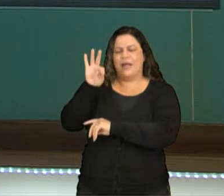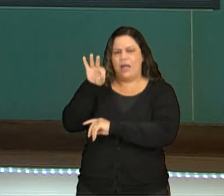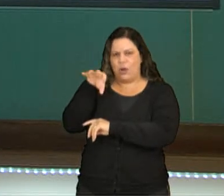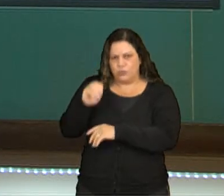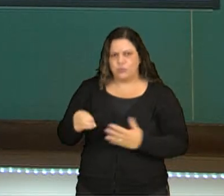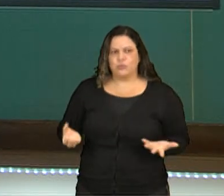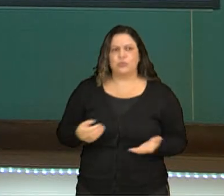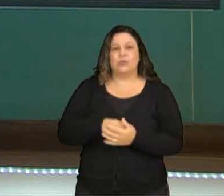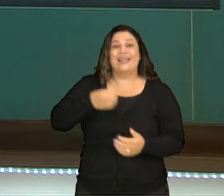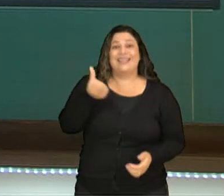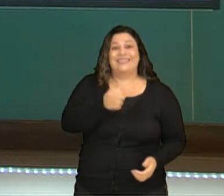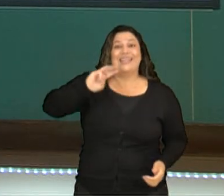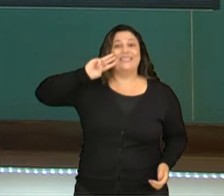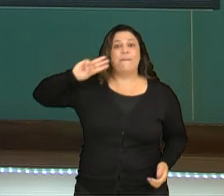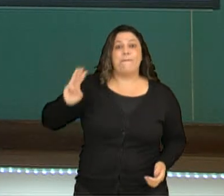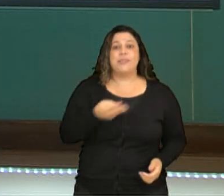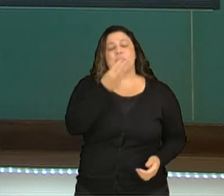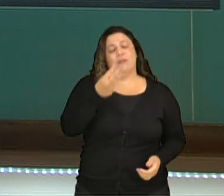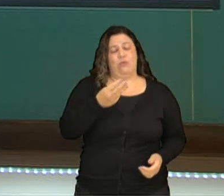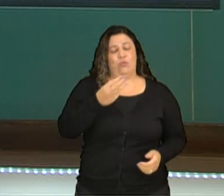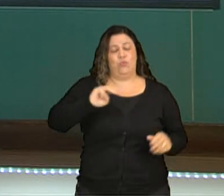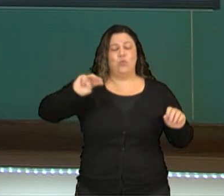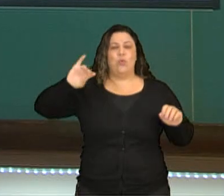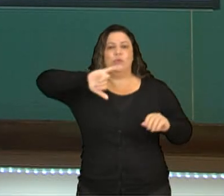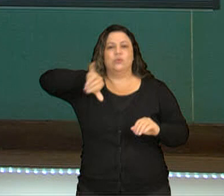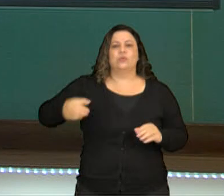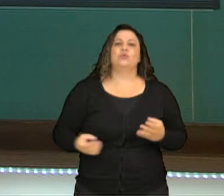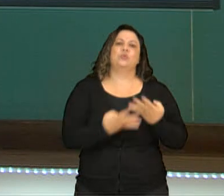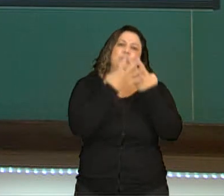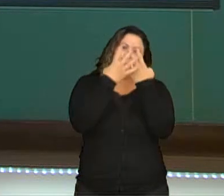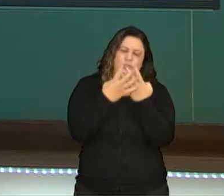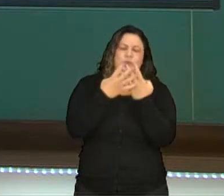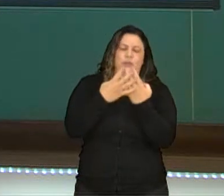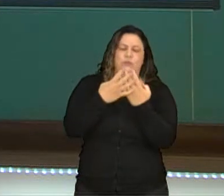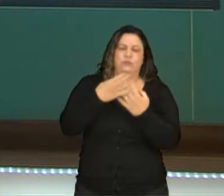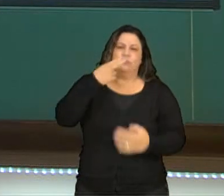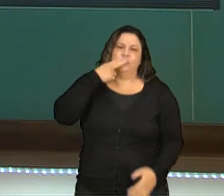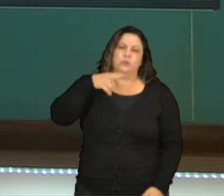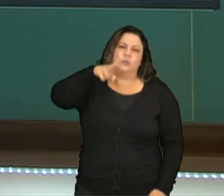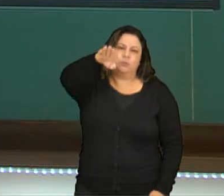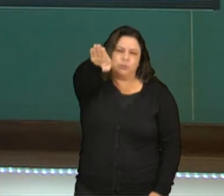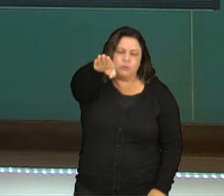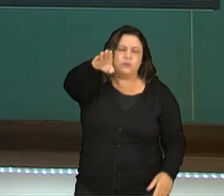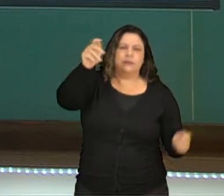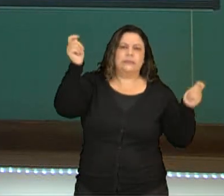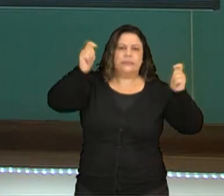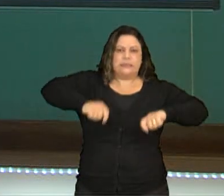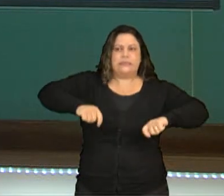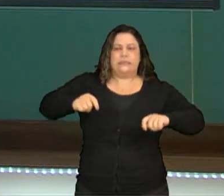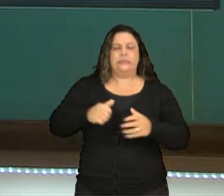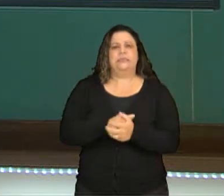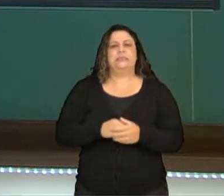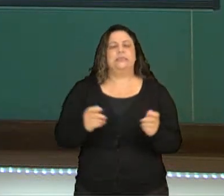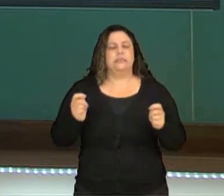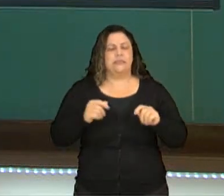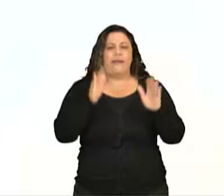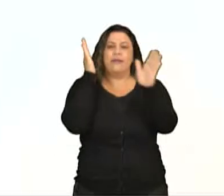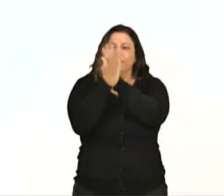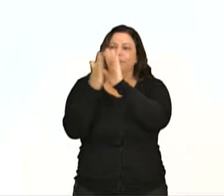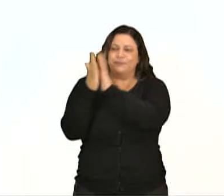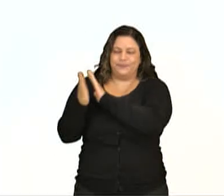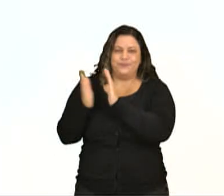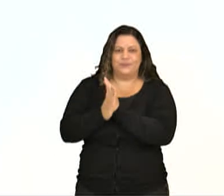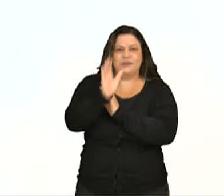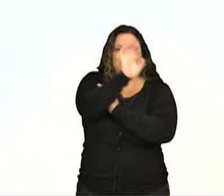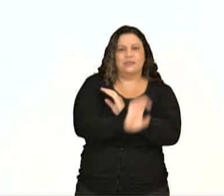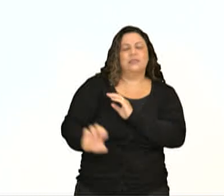de 6 milhões de judeus pelas forças nazistas. Então muitos fugiram da Europa, voltando para a Palestina.